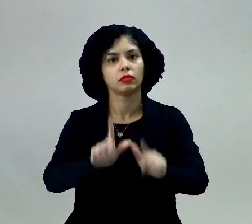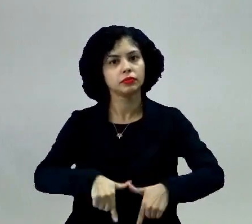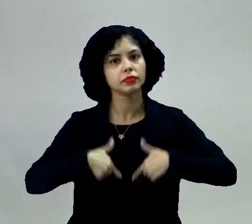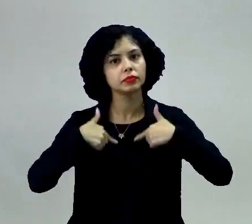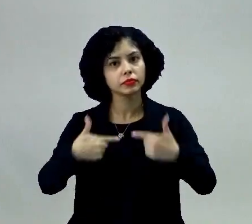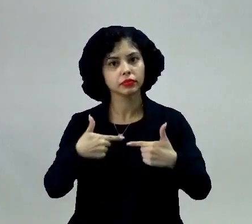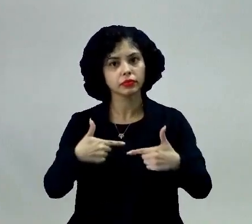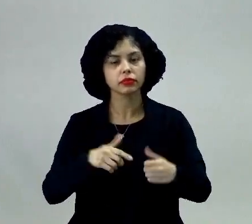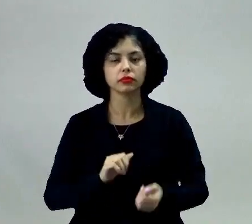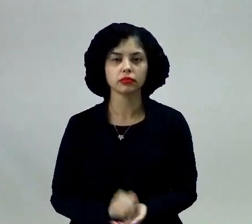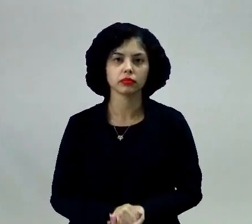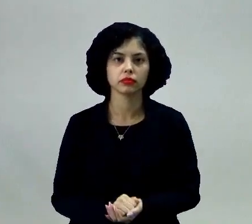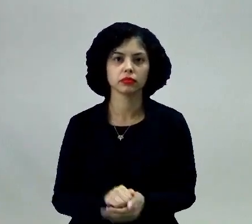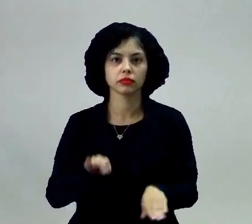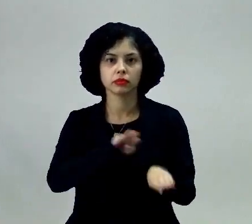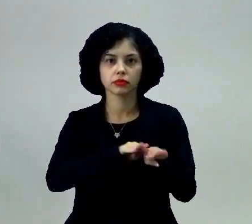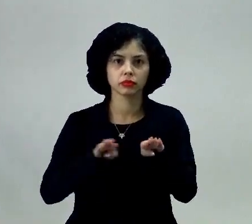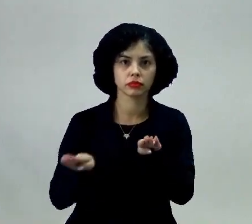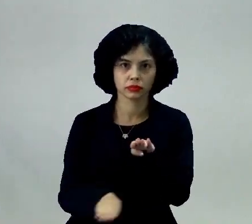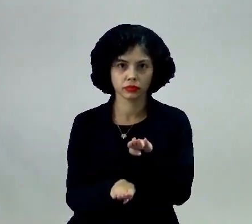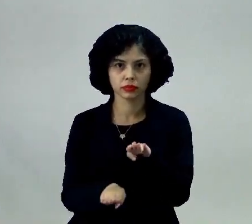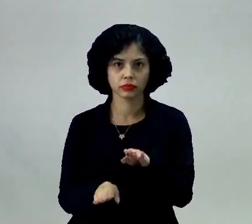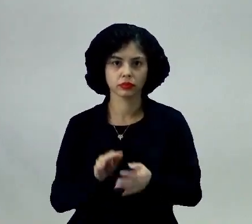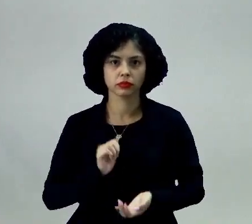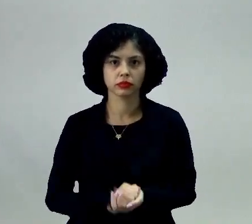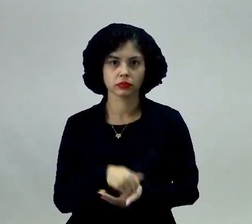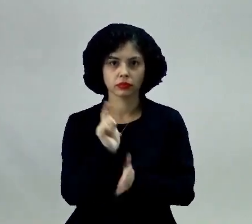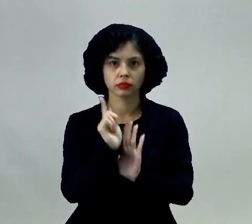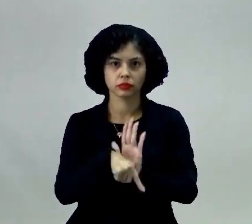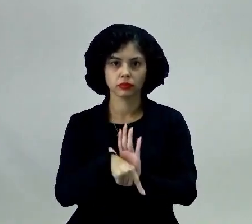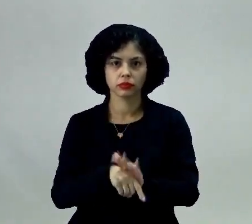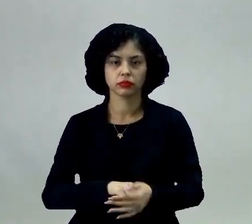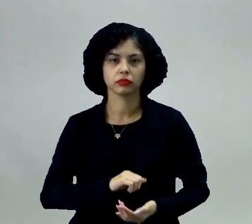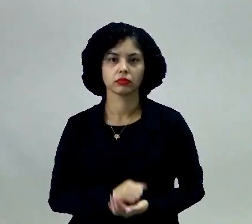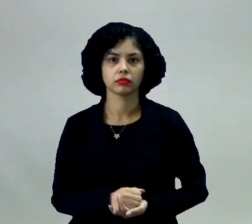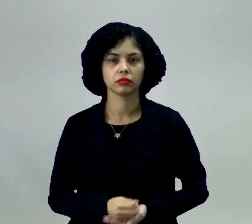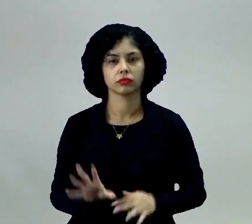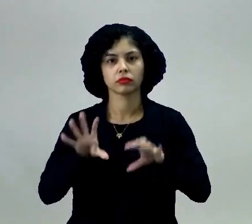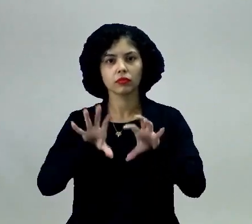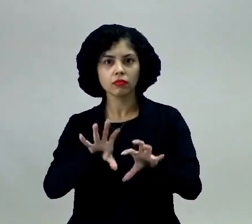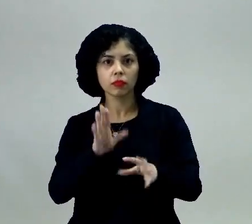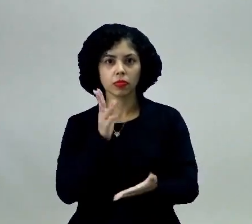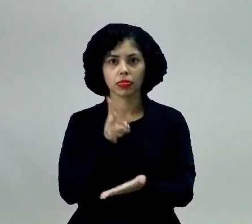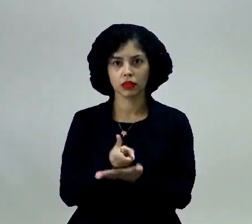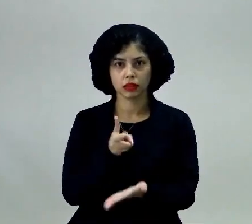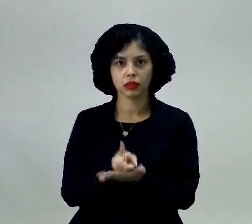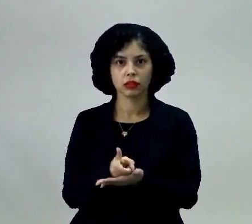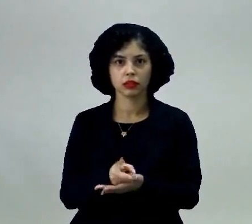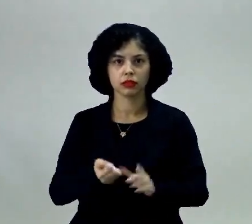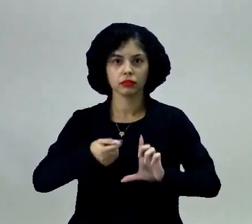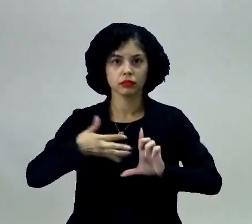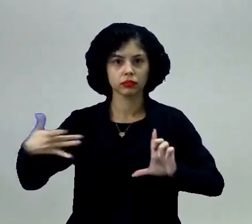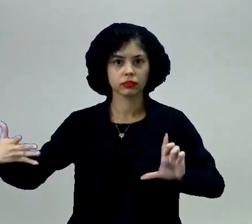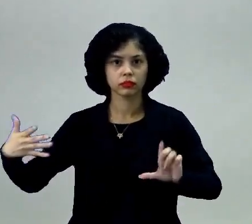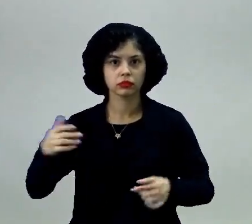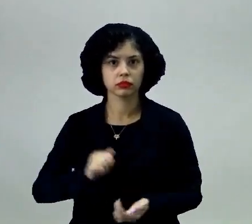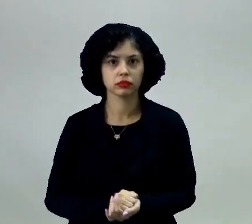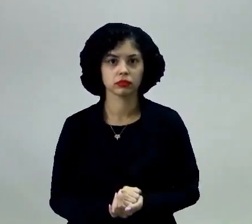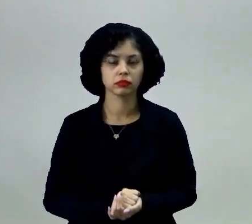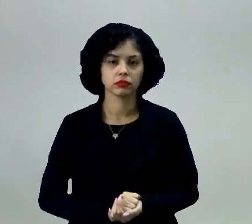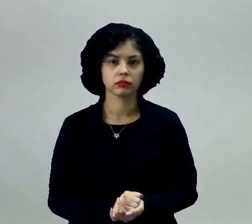luta contra a desigualdade de gênero. Da mesma forma que o movimento LGBTQIA+,